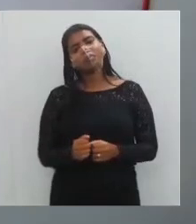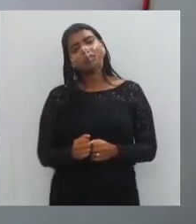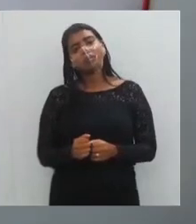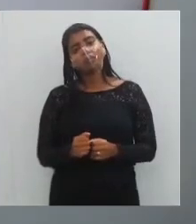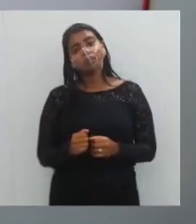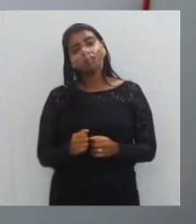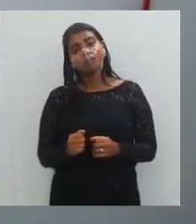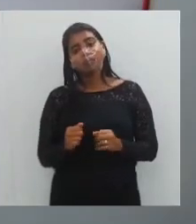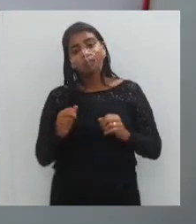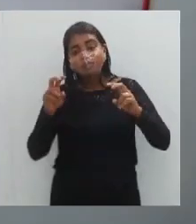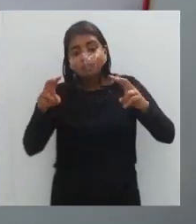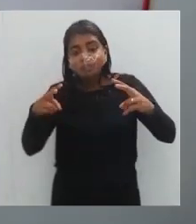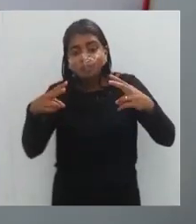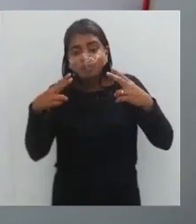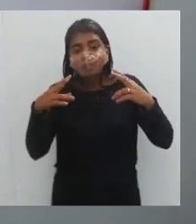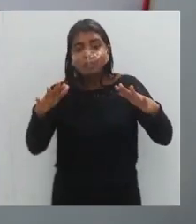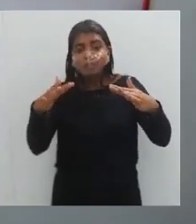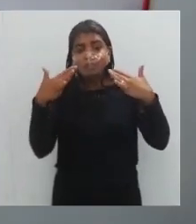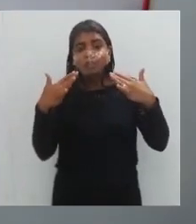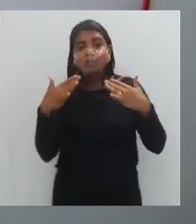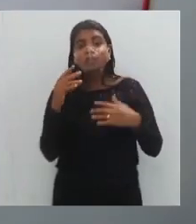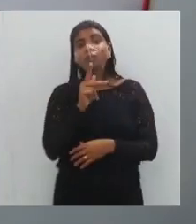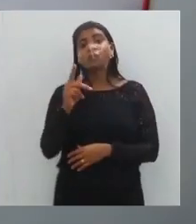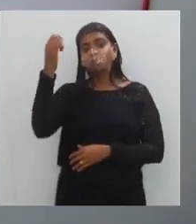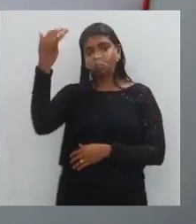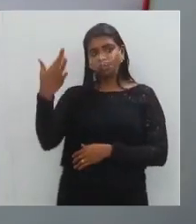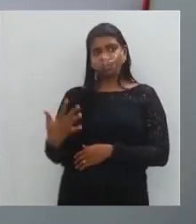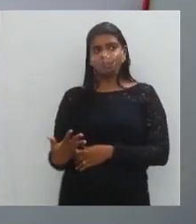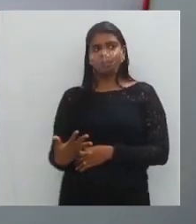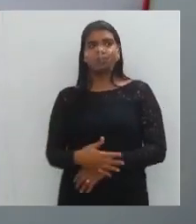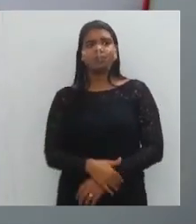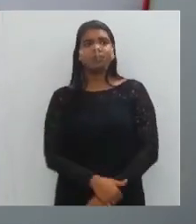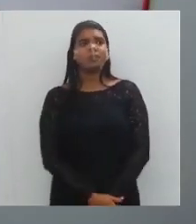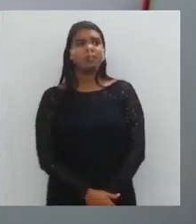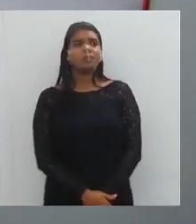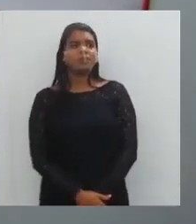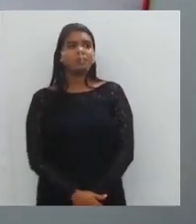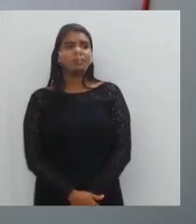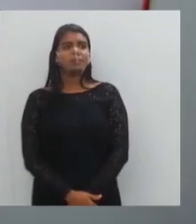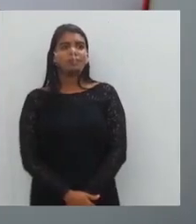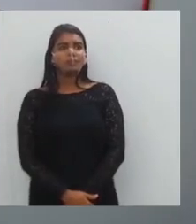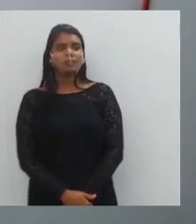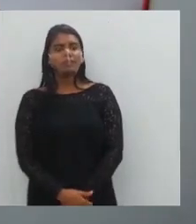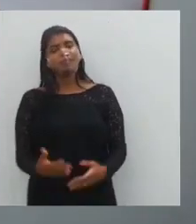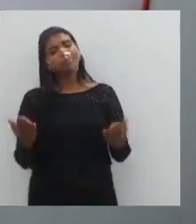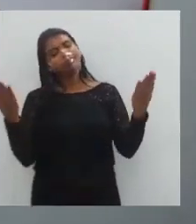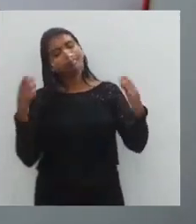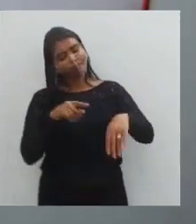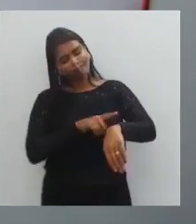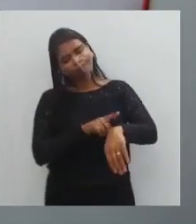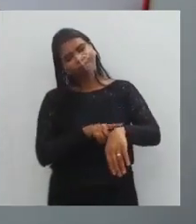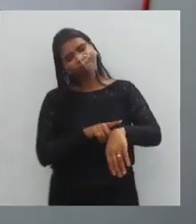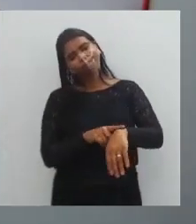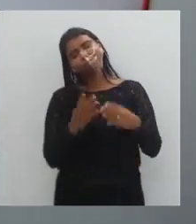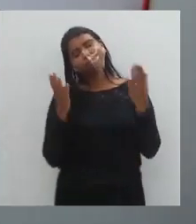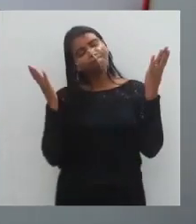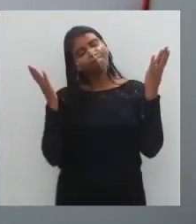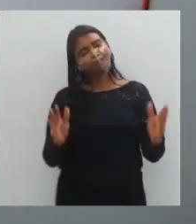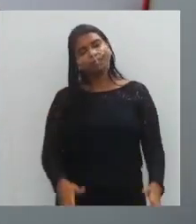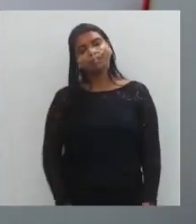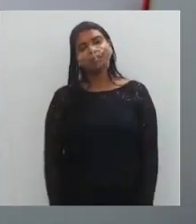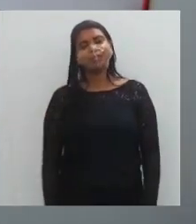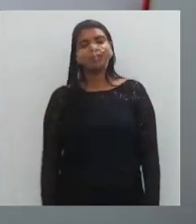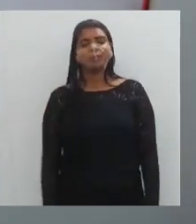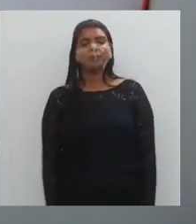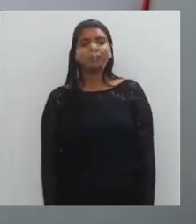prestar atenção nisso que eu estou falando, nesses detalhes. Dá tempo para mais uma? Dá não, infelizmente. Tá